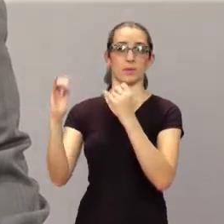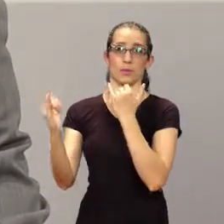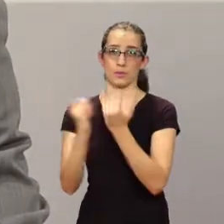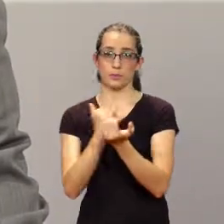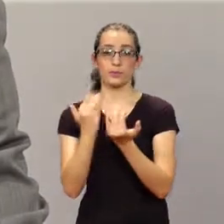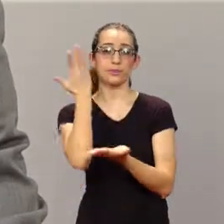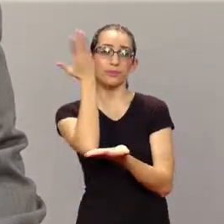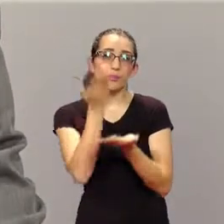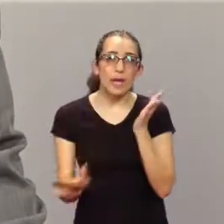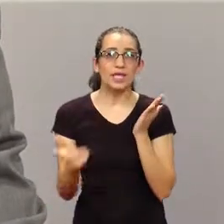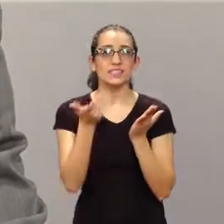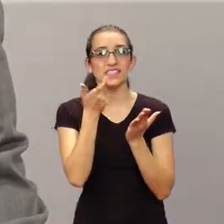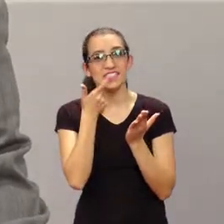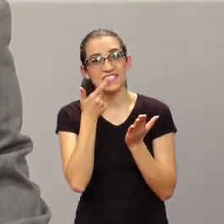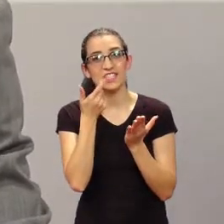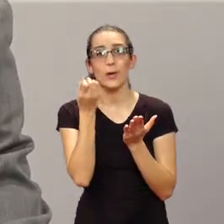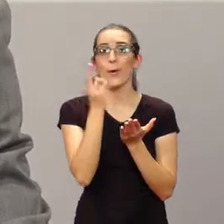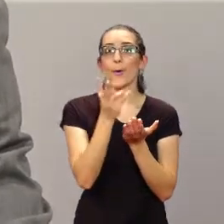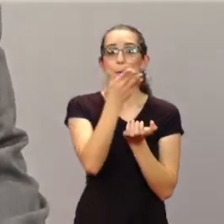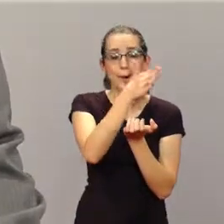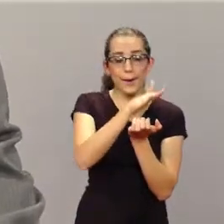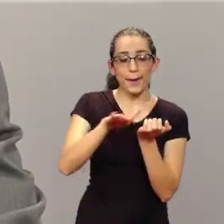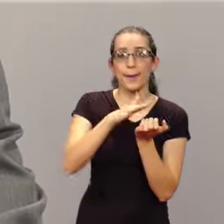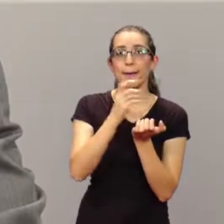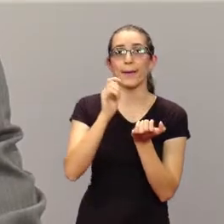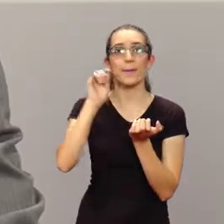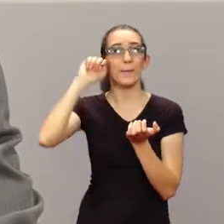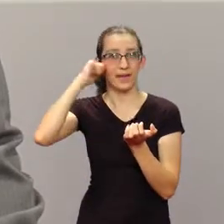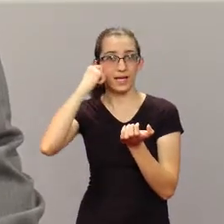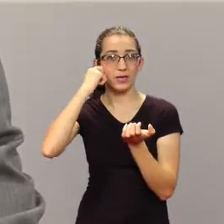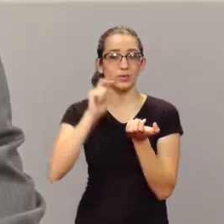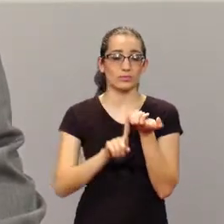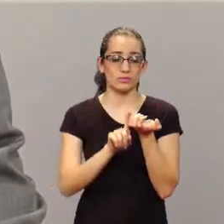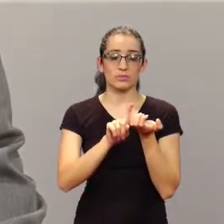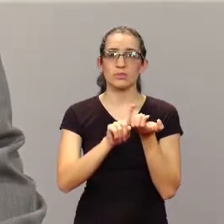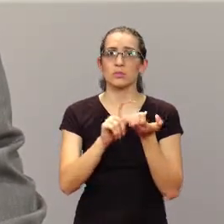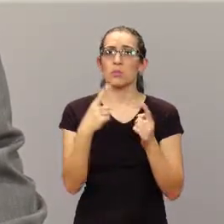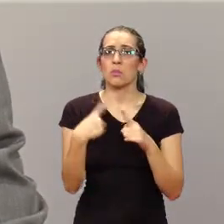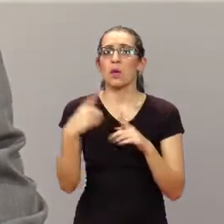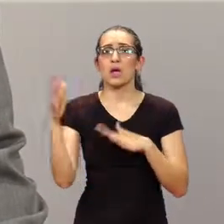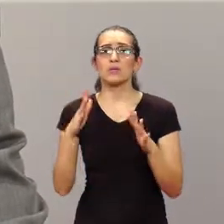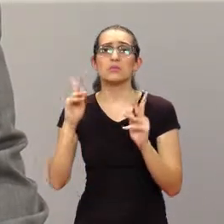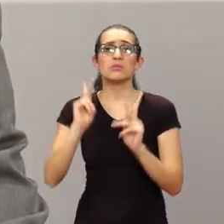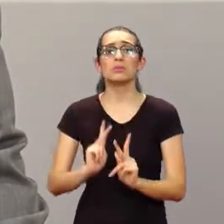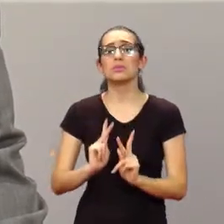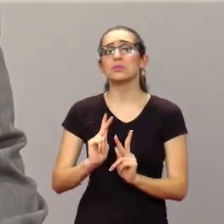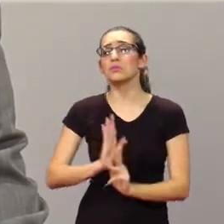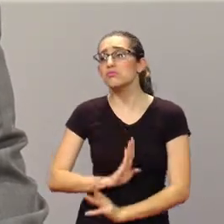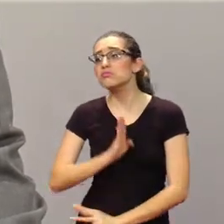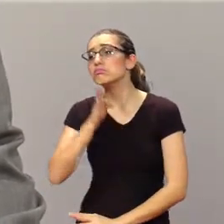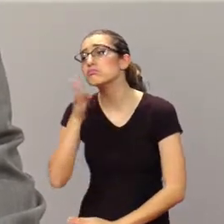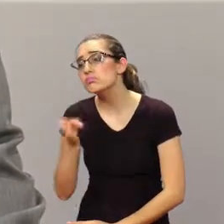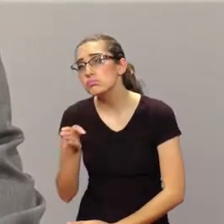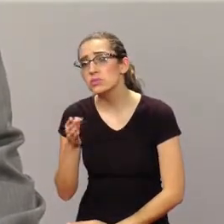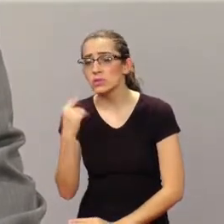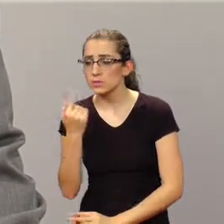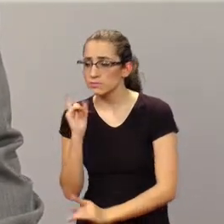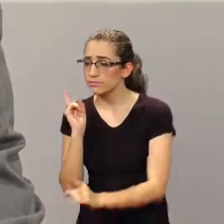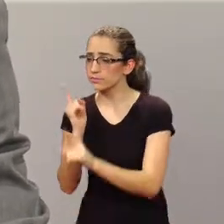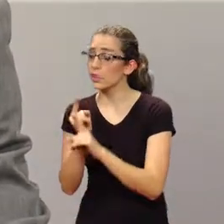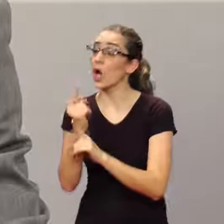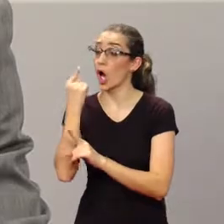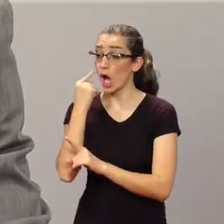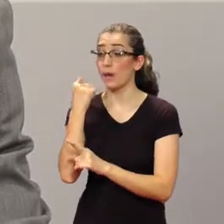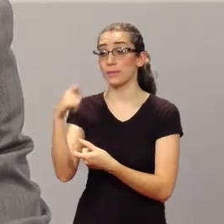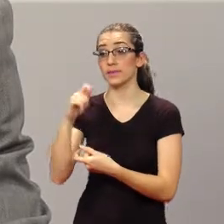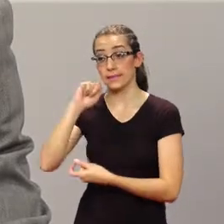perda dentária ou daquela cavidade de cárie que ele tem, porque às vezes o paciente chega para uma consulta de rotina, a gente identifica um dente que